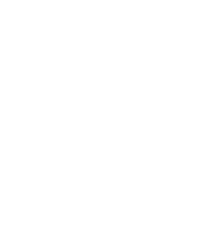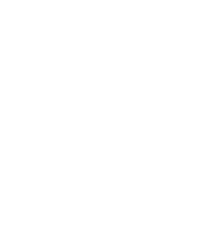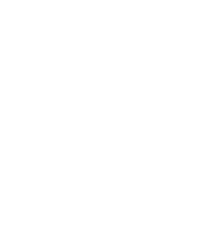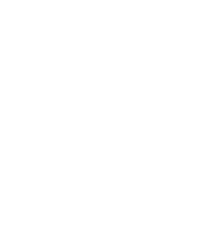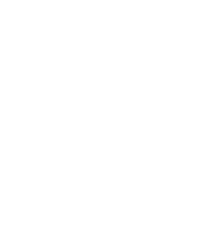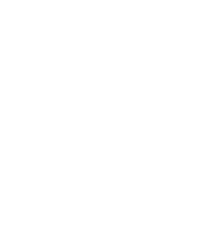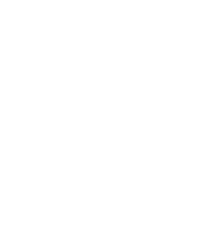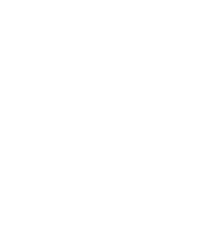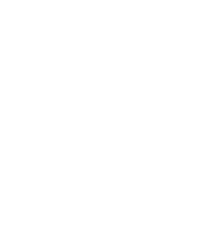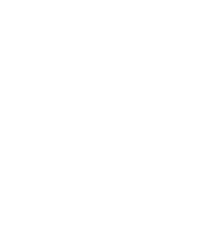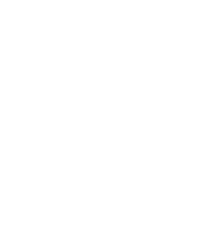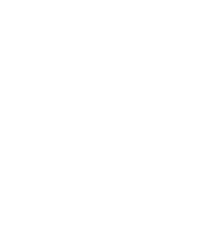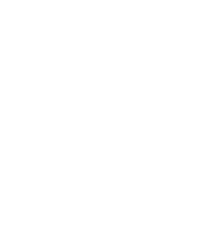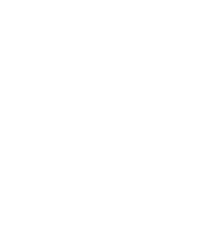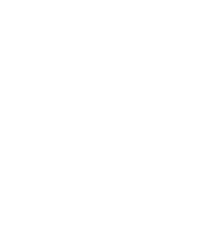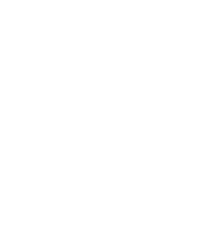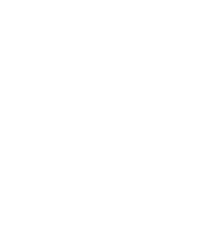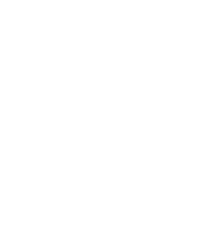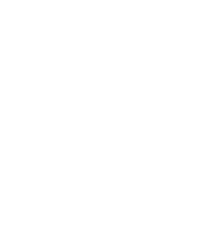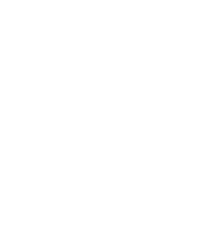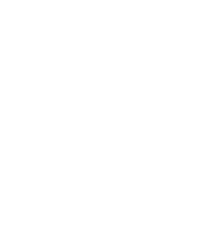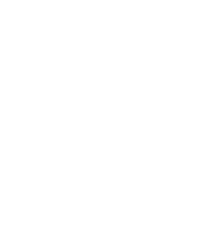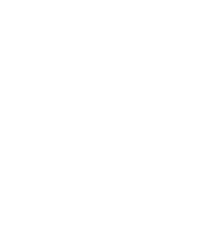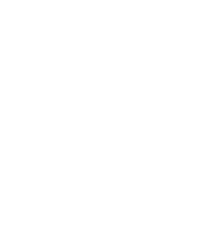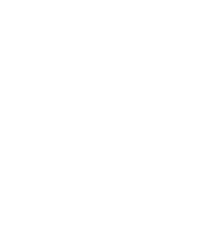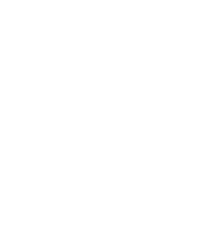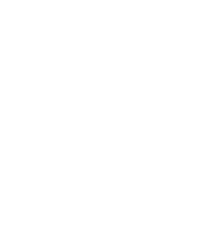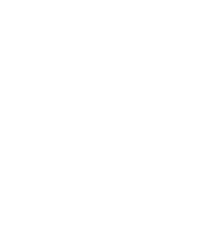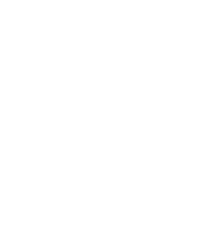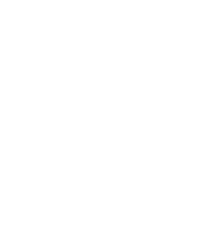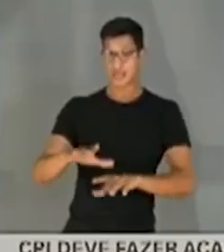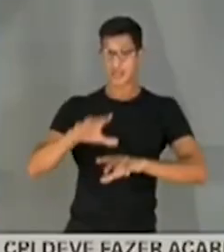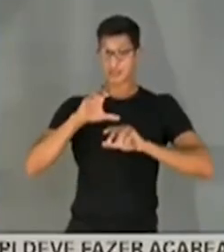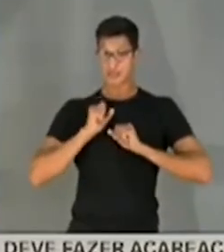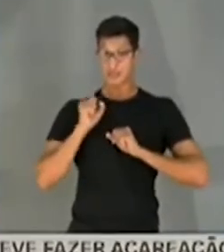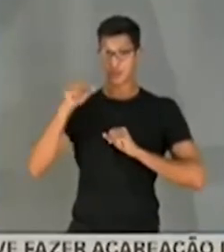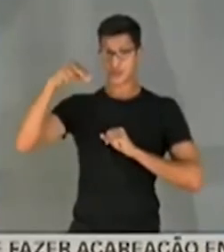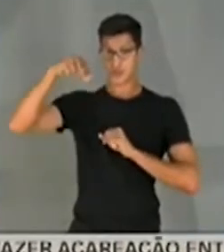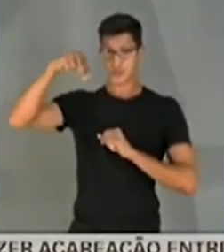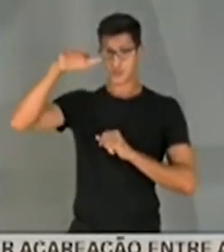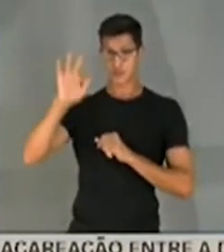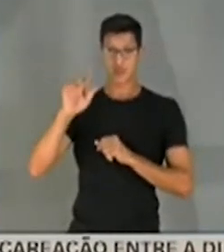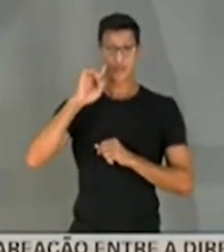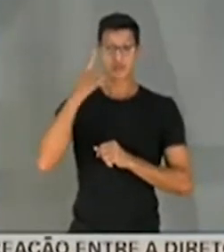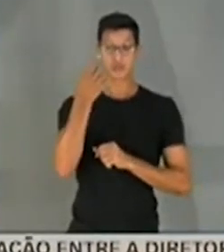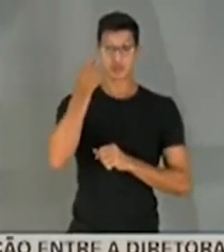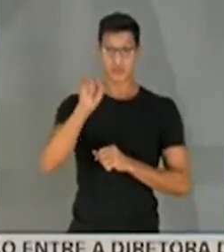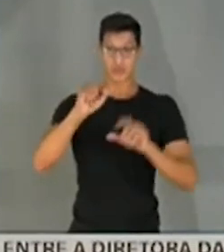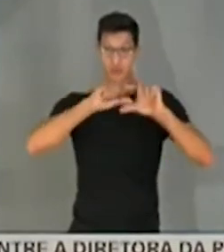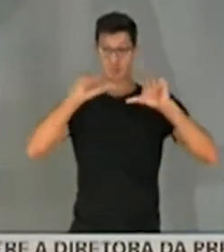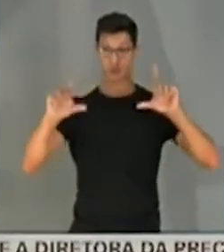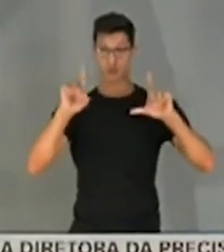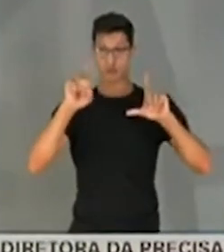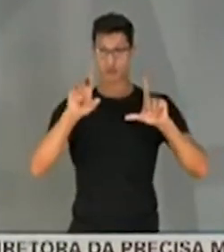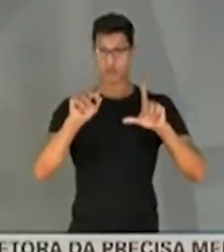dizer qual é o papel dela na empresa. Eu disse que o que eles falaram de ter recebido a invoice no dia 18, no link do